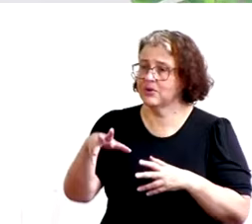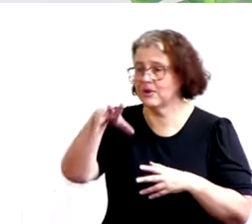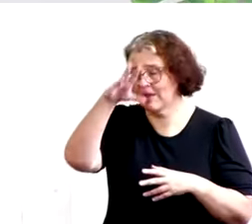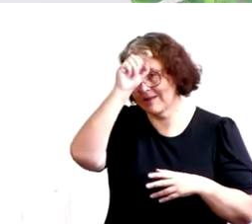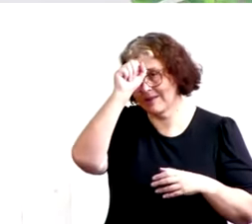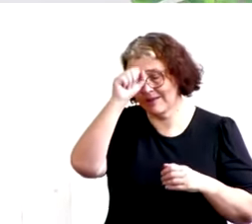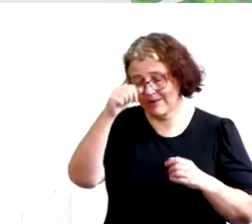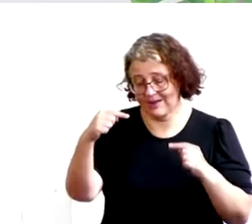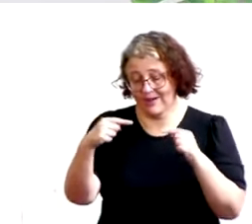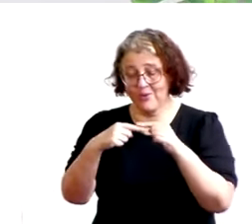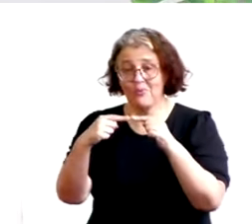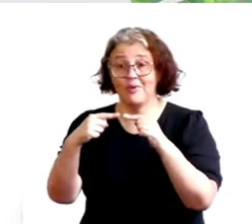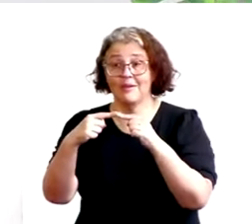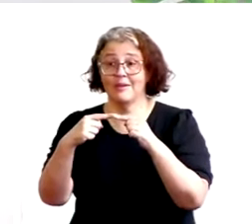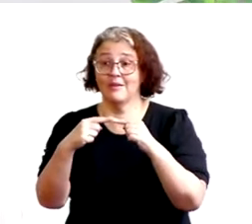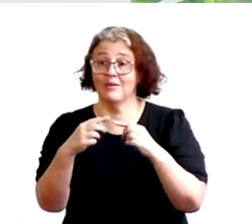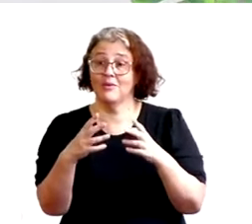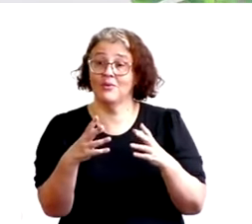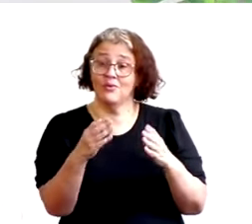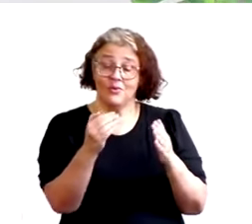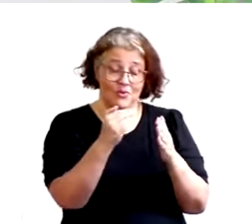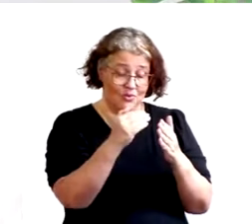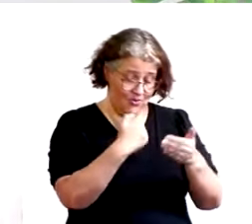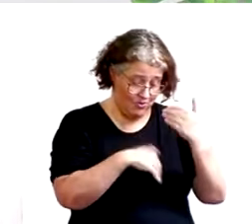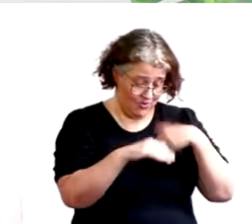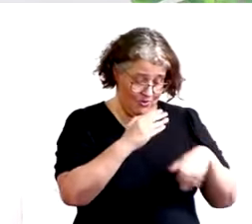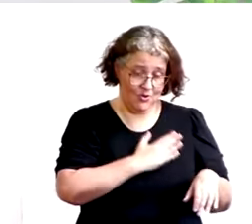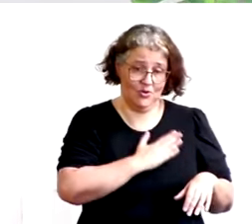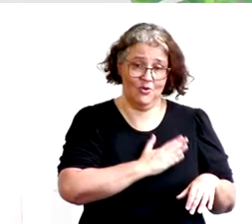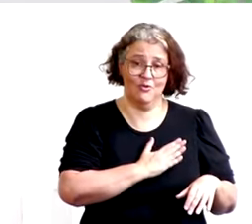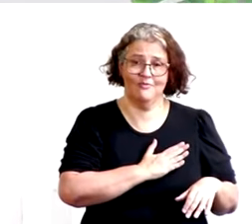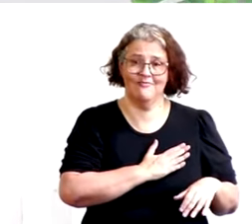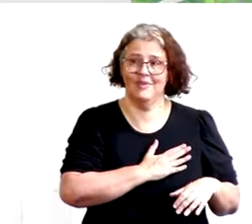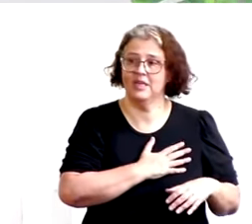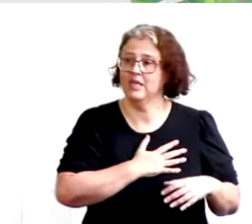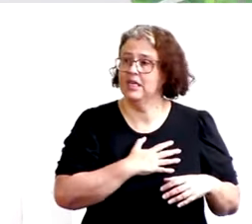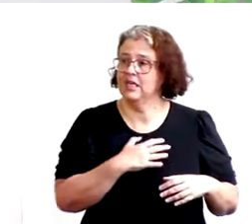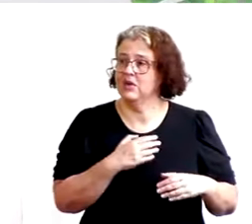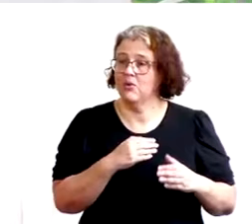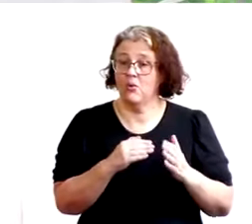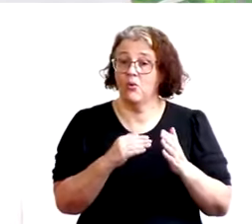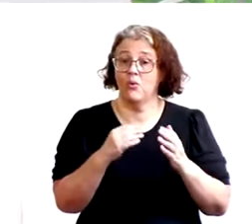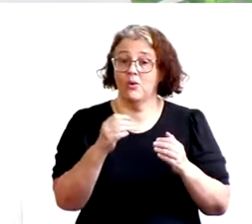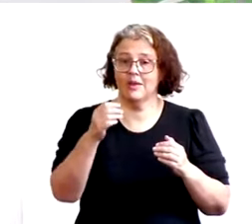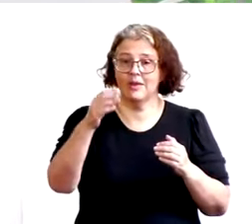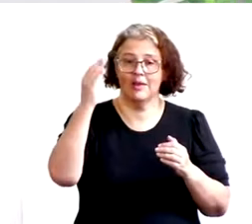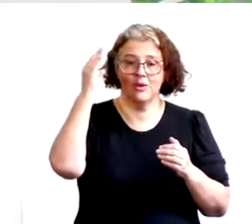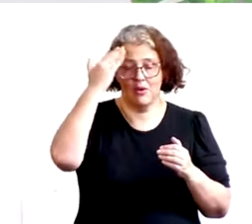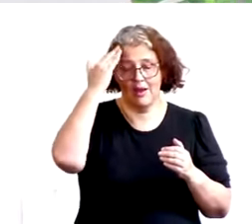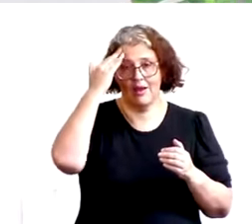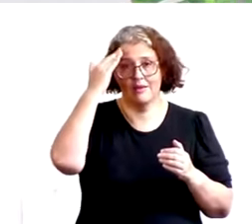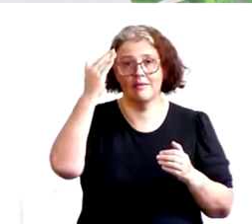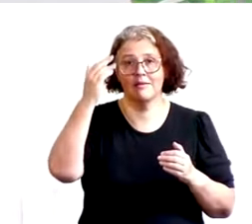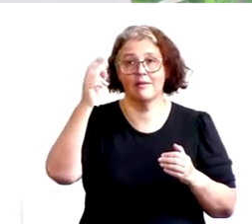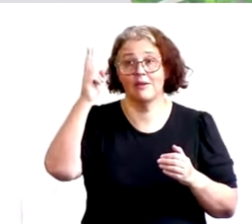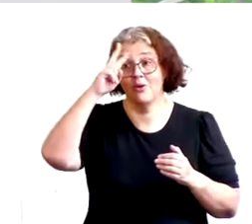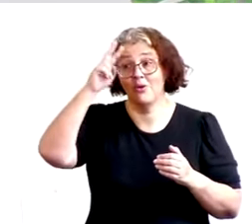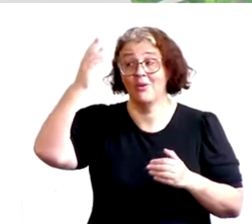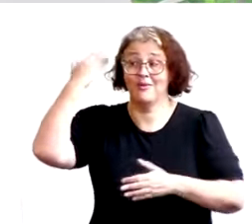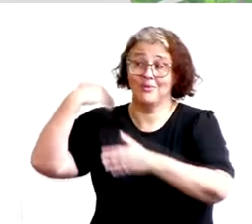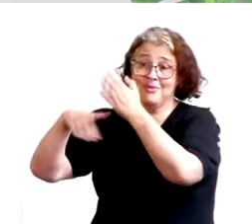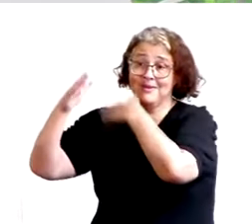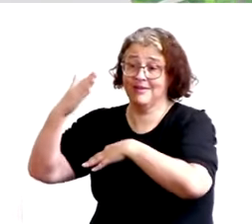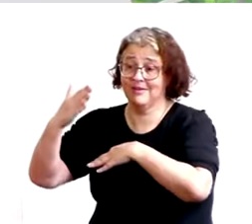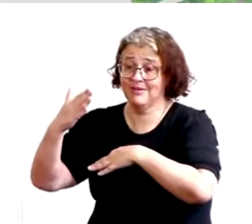leva cada vez mais para um buraco mais fundo e sombrio eu lembro do passado e eu me